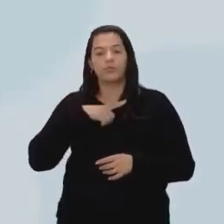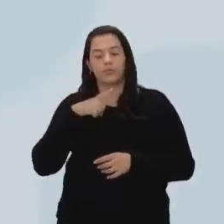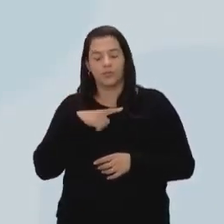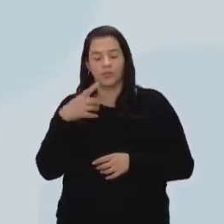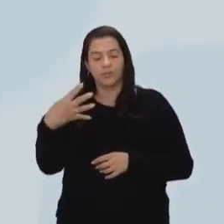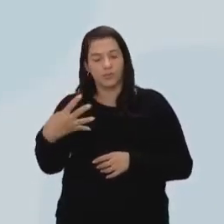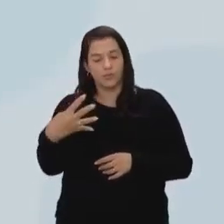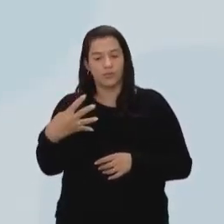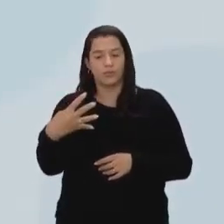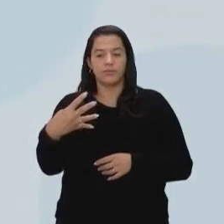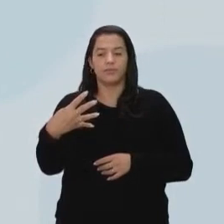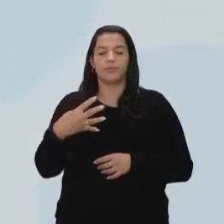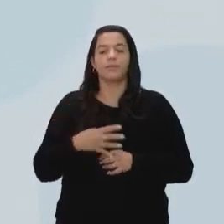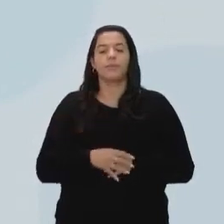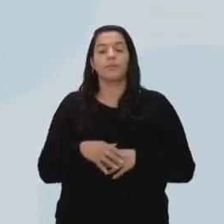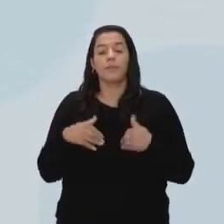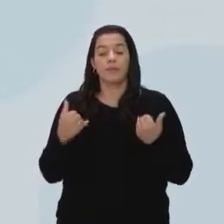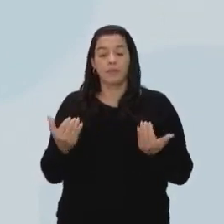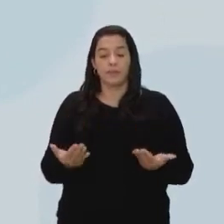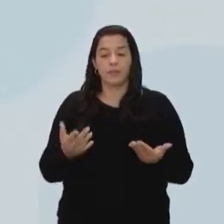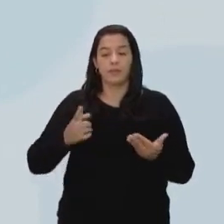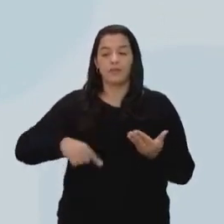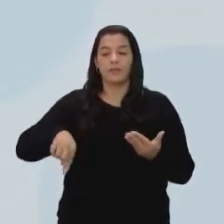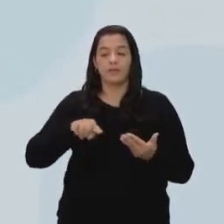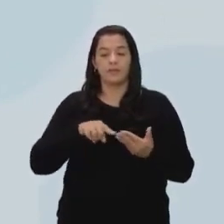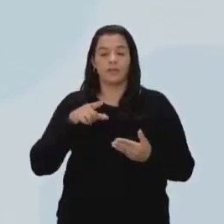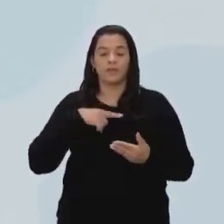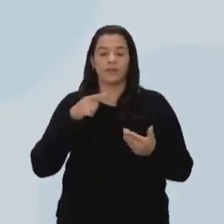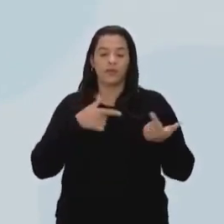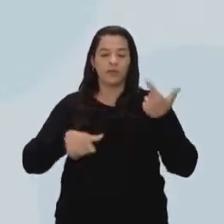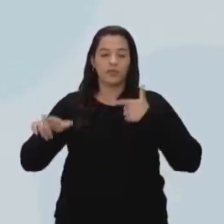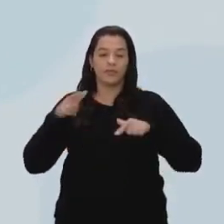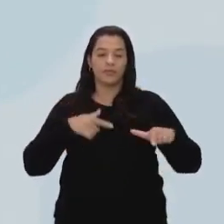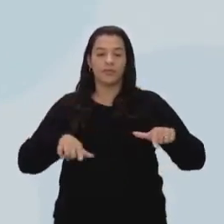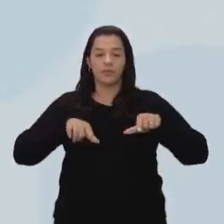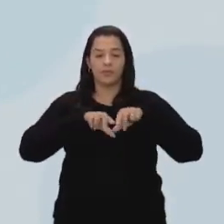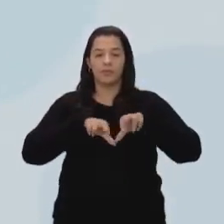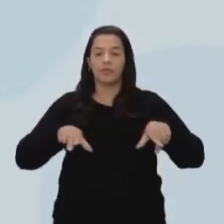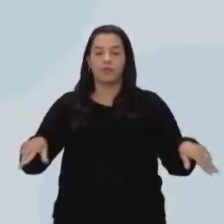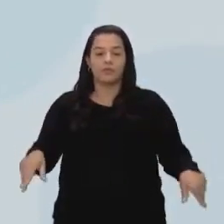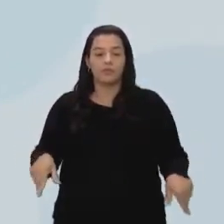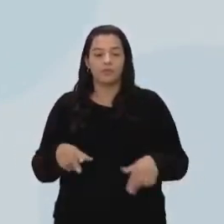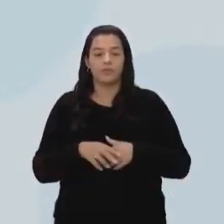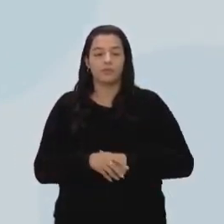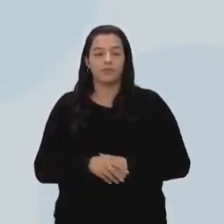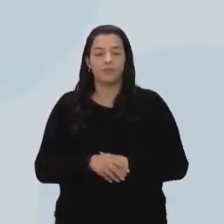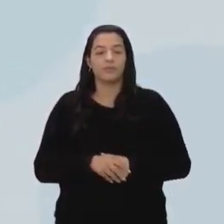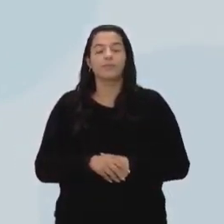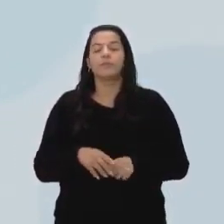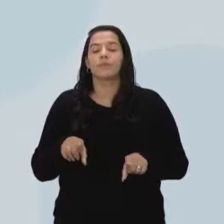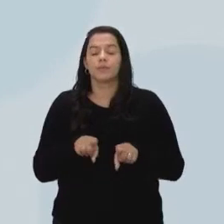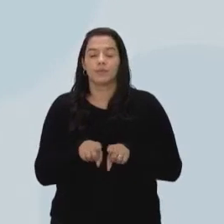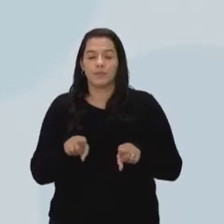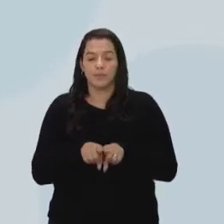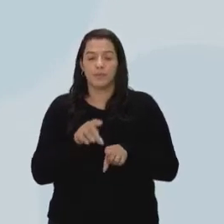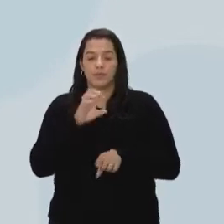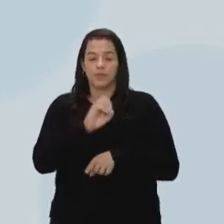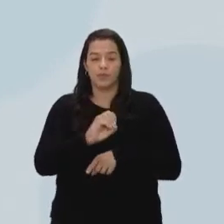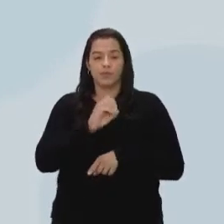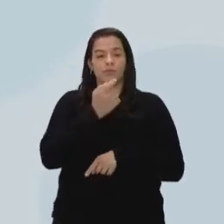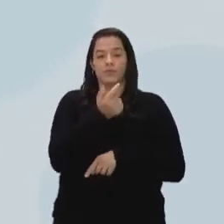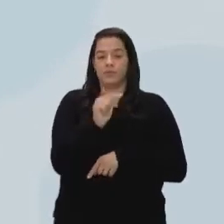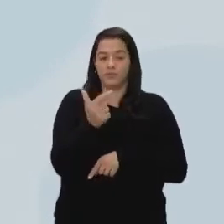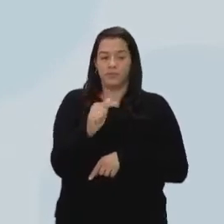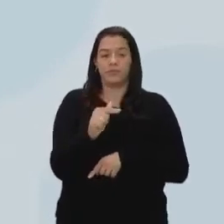4. Portanto, naturalmente, ele não está estável. E se a gente olhar para o oxigênio, Também não tem. Só meia